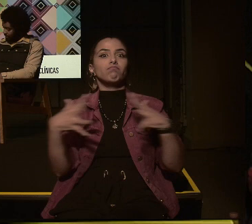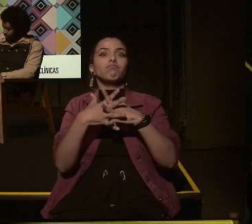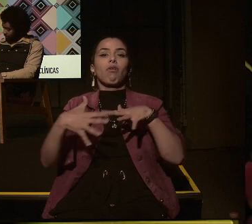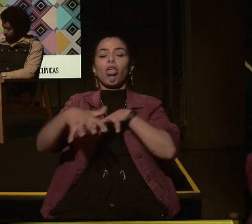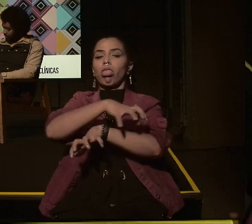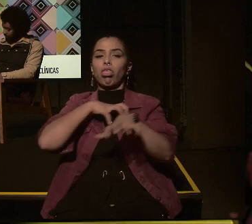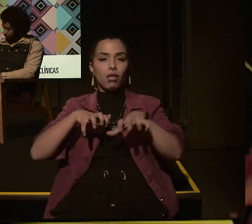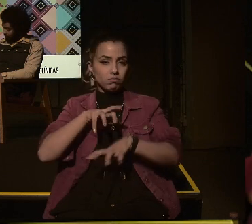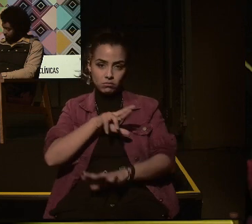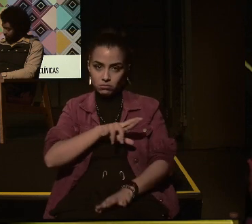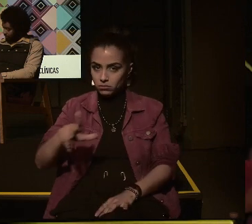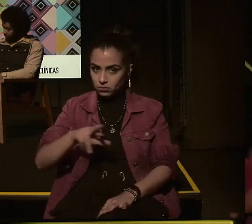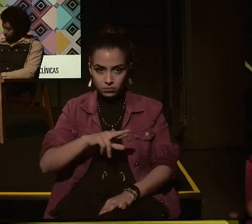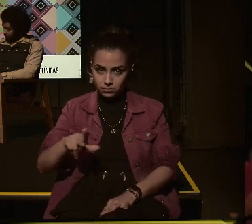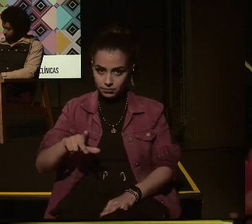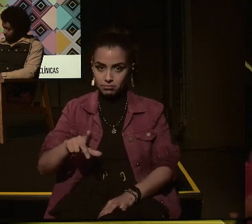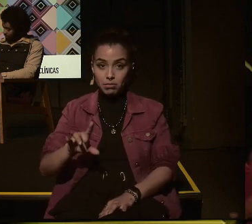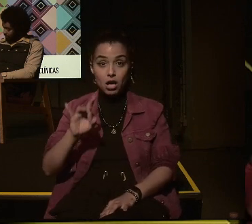é algo